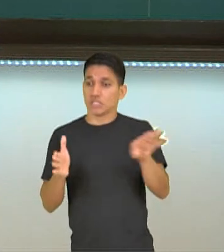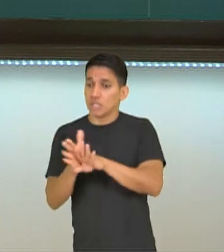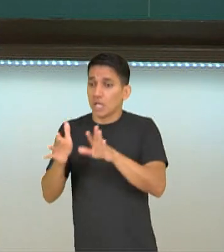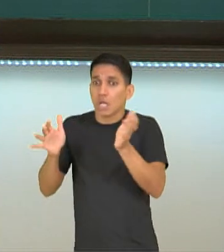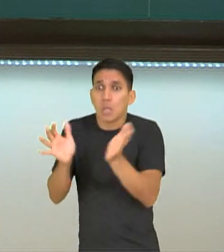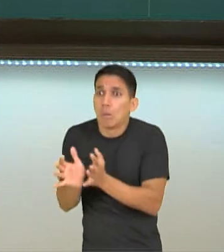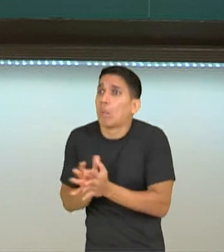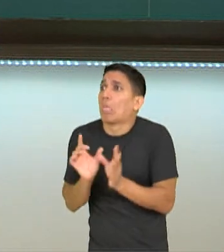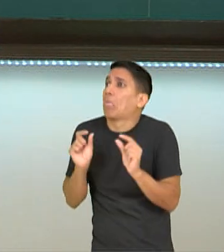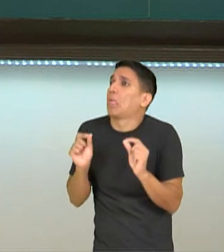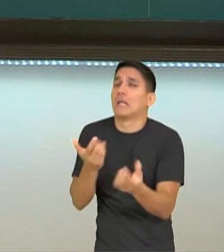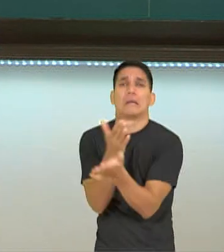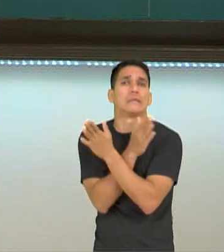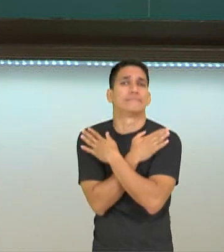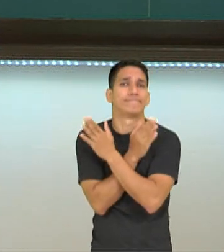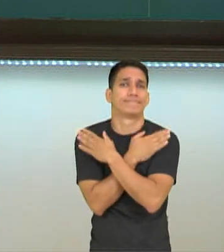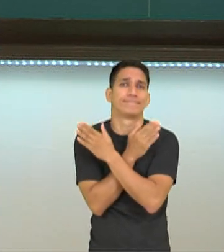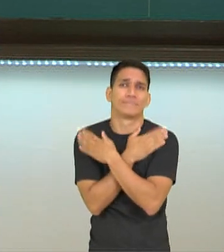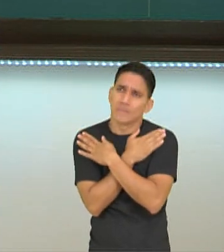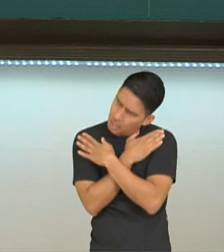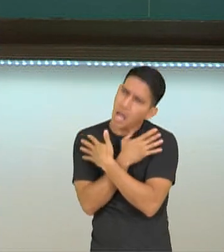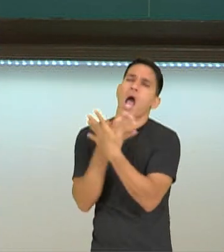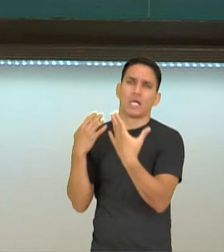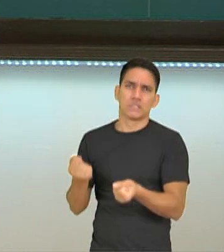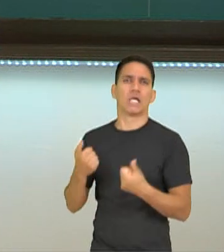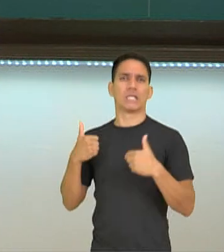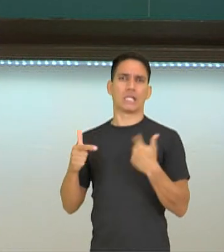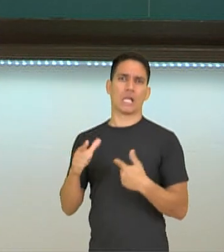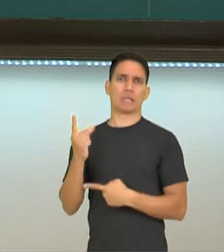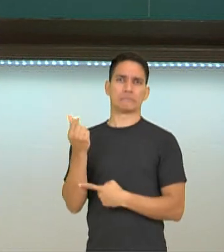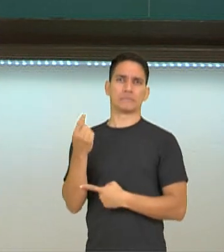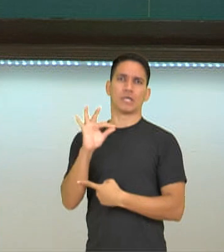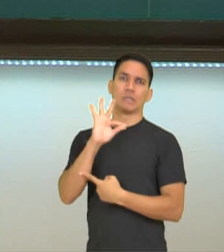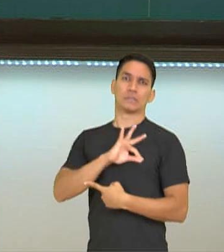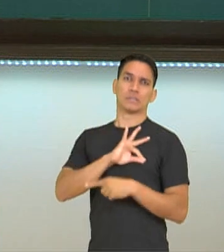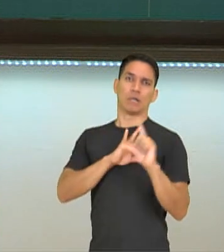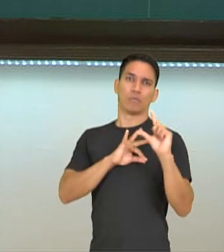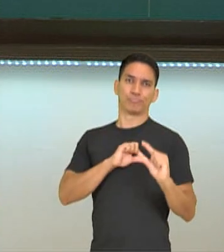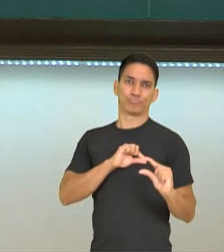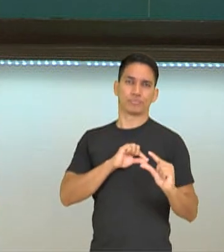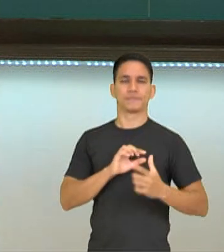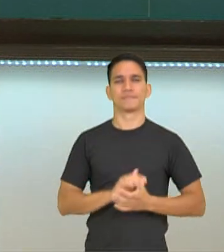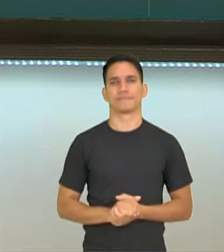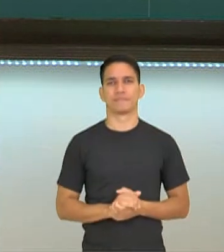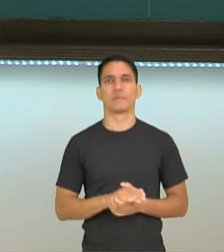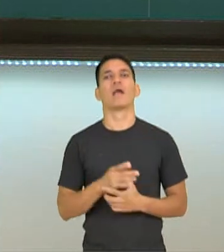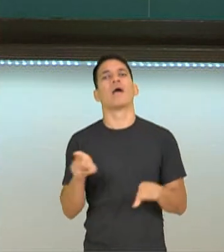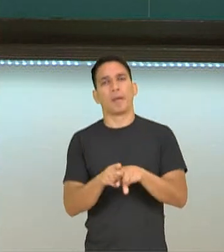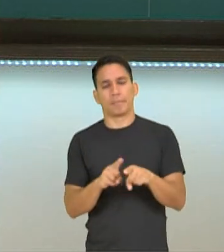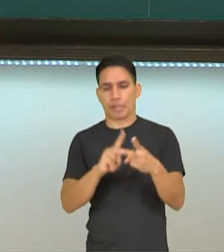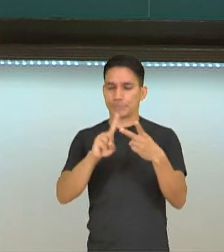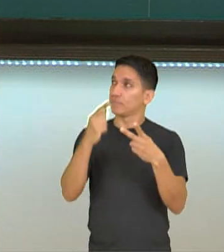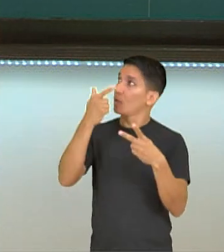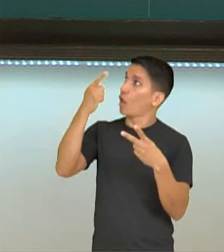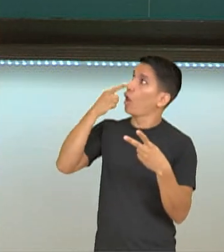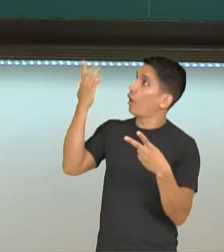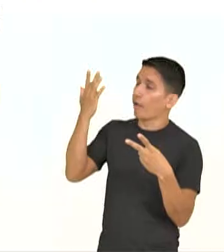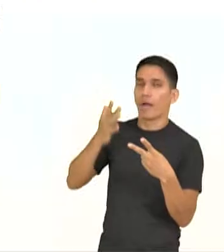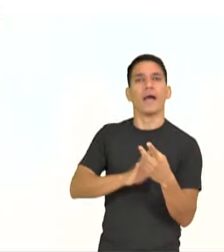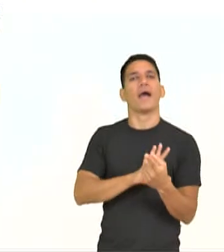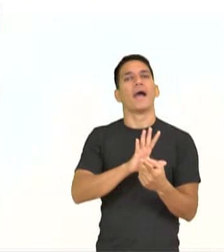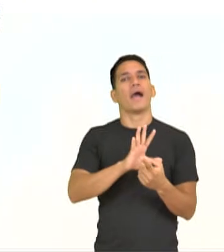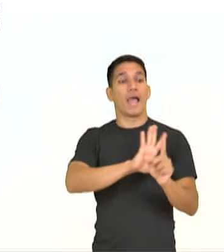de desempregados, acabando trabalhando por uma mão de obra barata. Nós vimos também que os reis